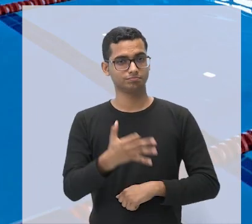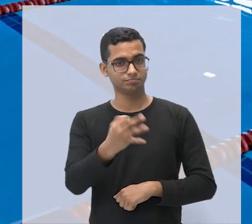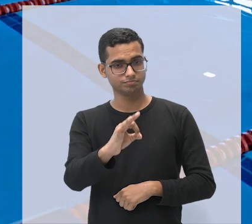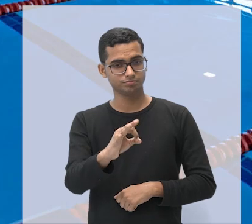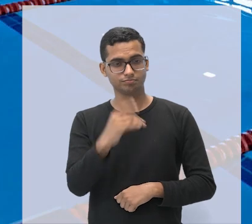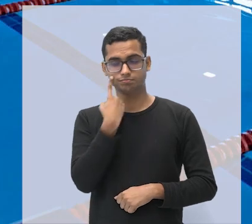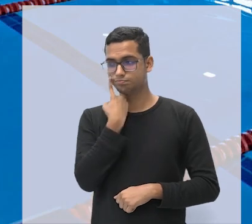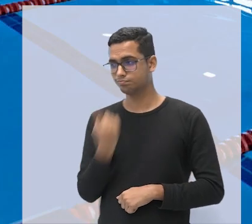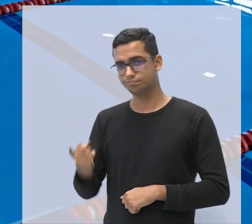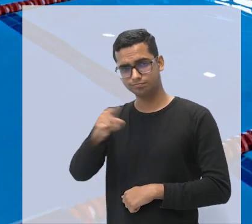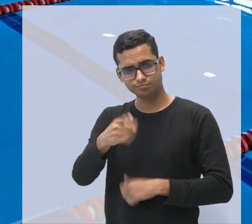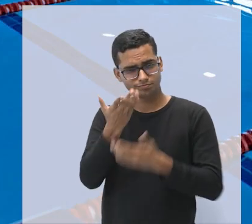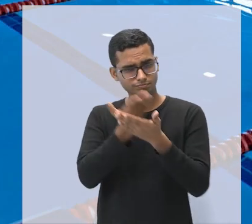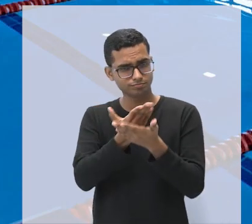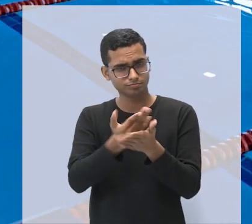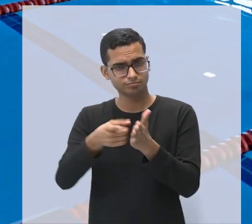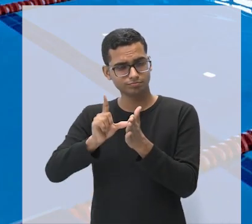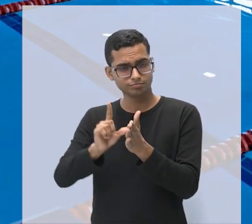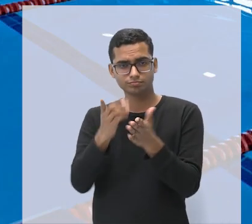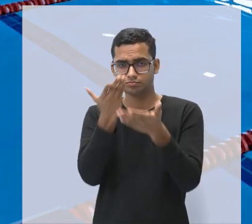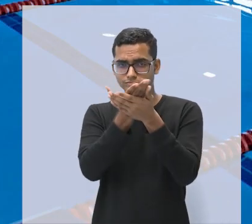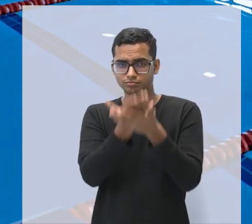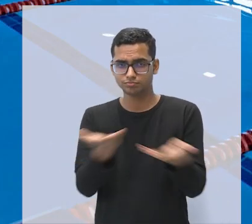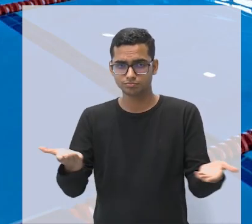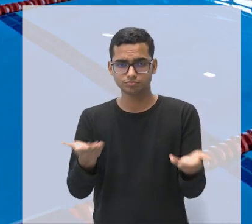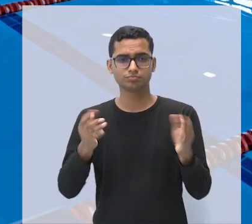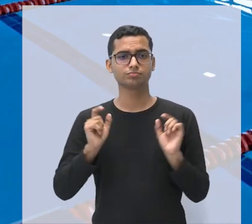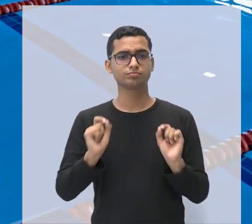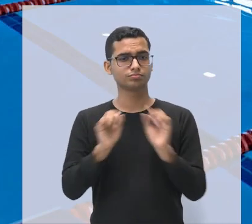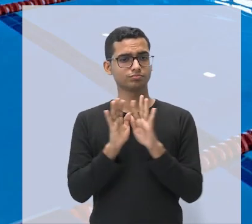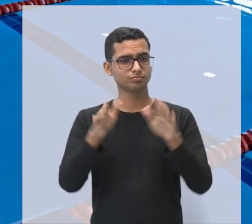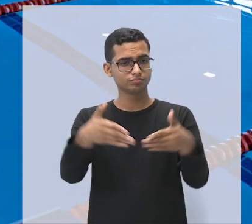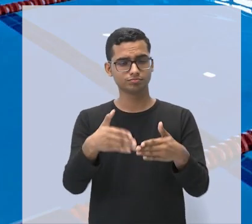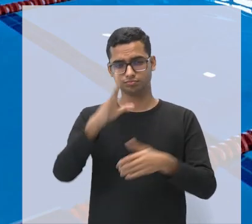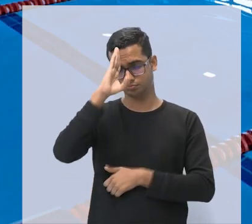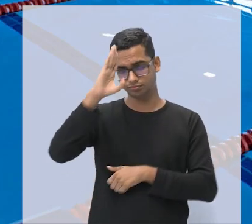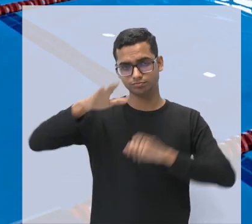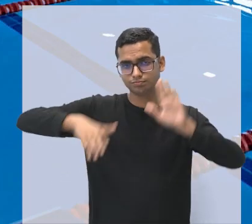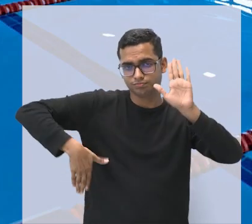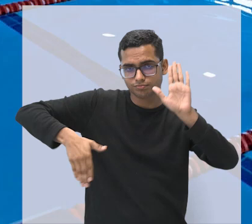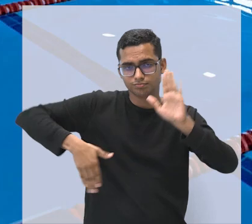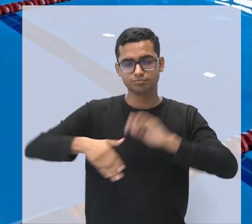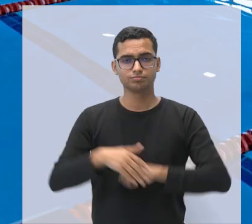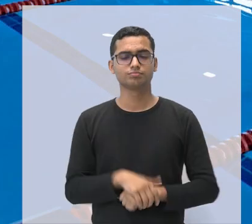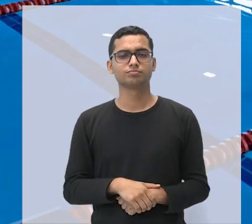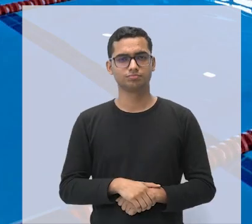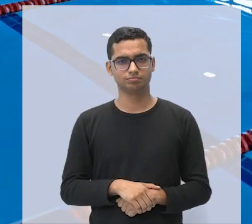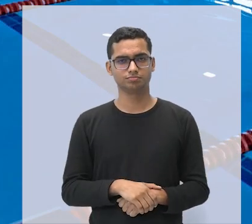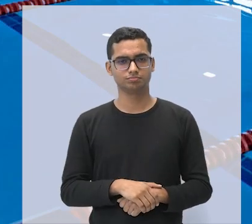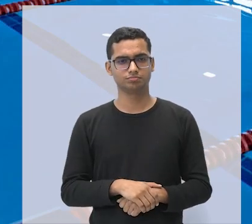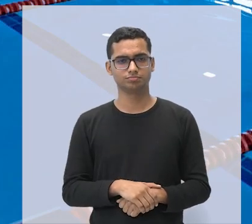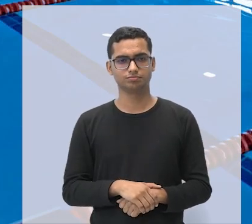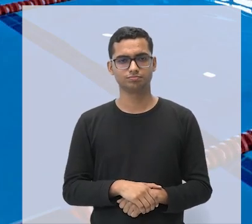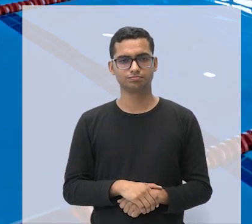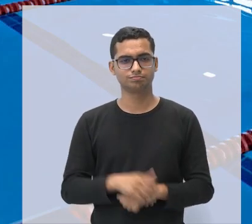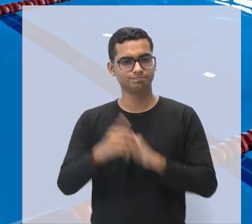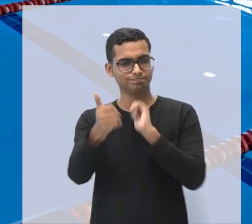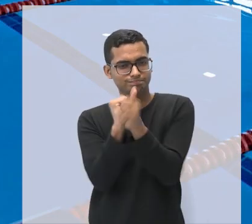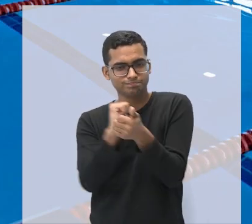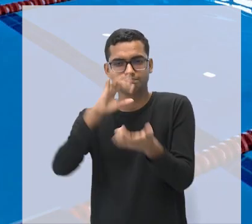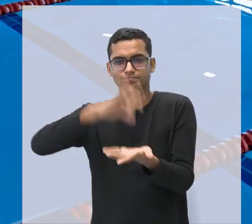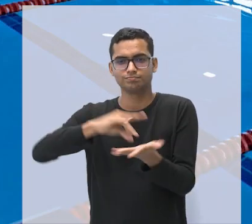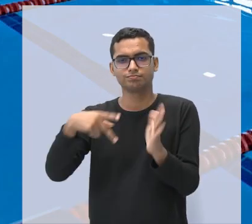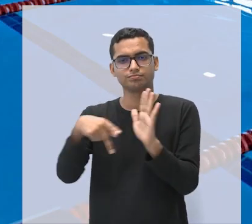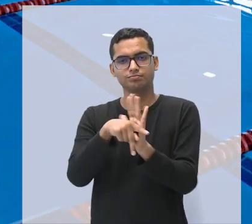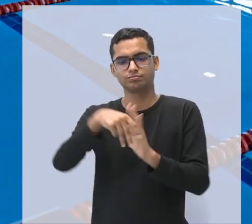como vocês viram, a nossa aula de hoje, ela é dedicada à natação e ela é um esporte de